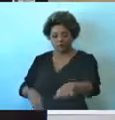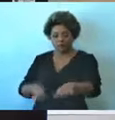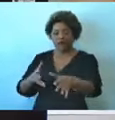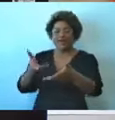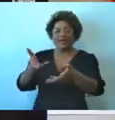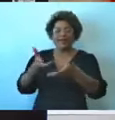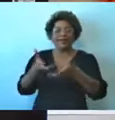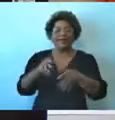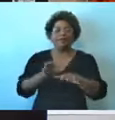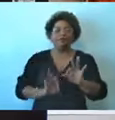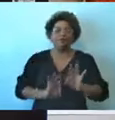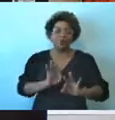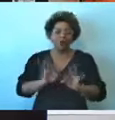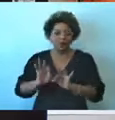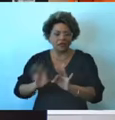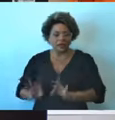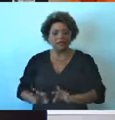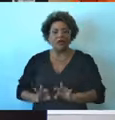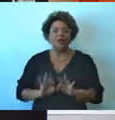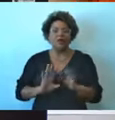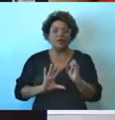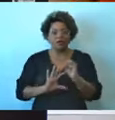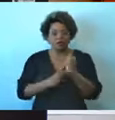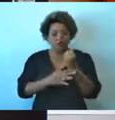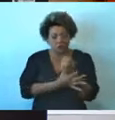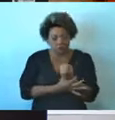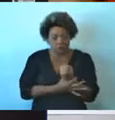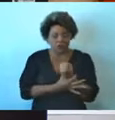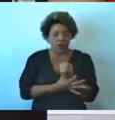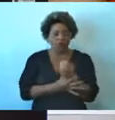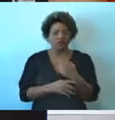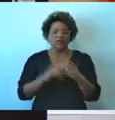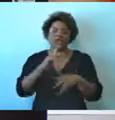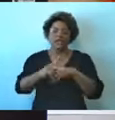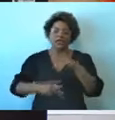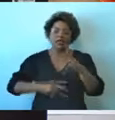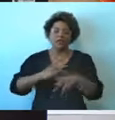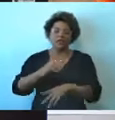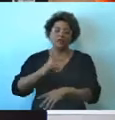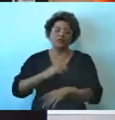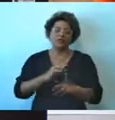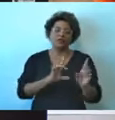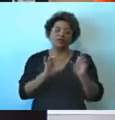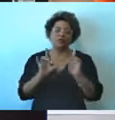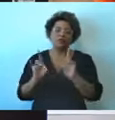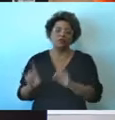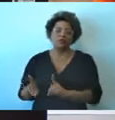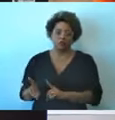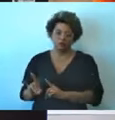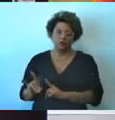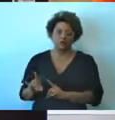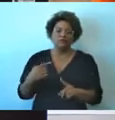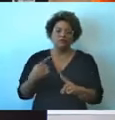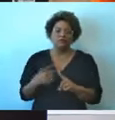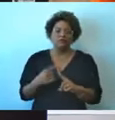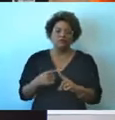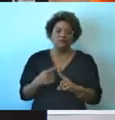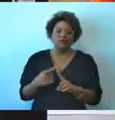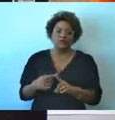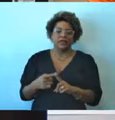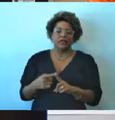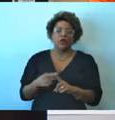terem, principalmente quem está ali no dia a dia, porque o para-choque do motociclista é a perna.